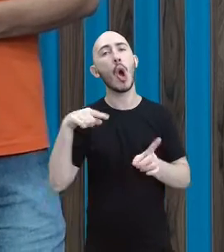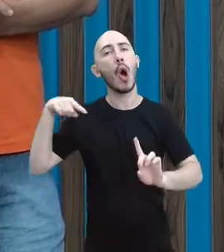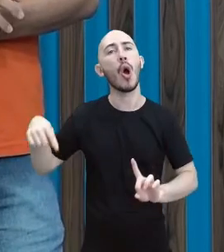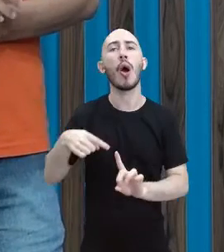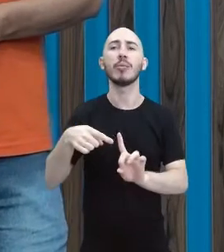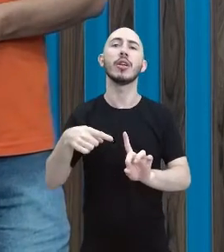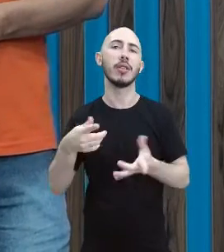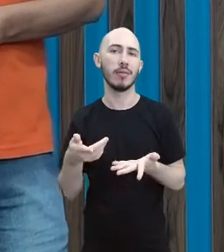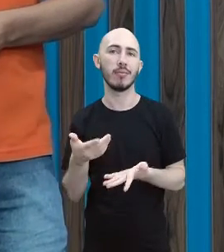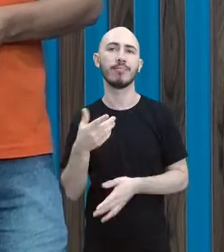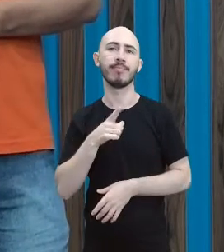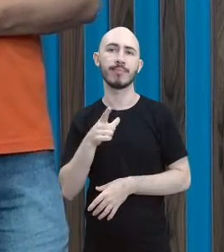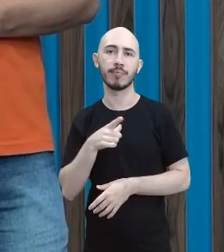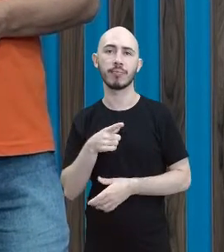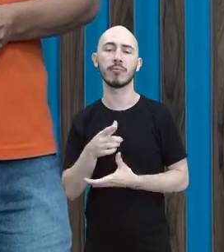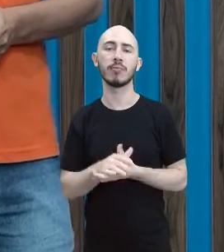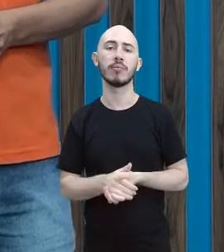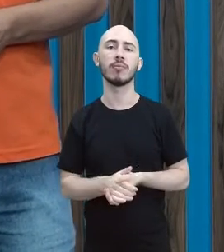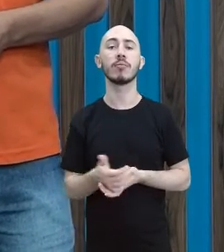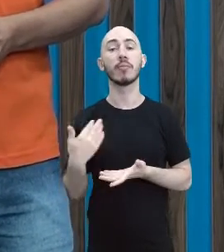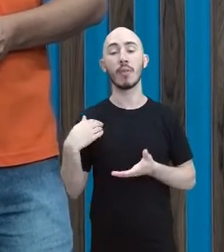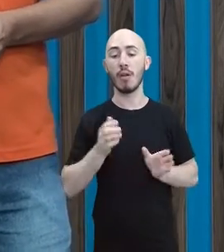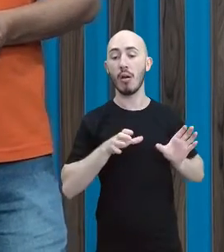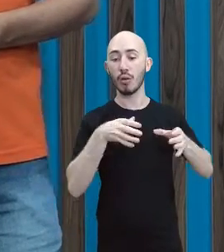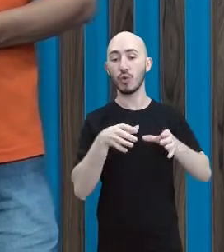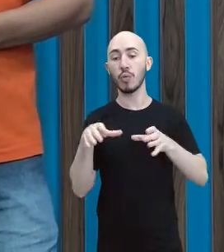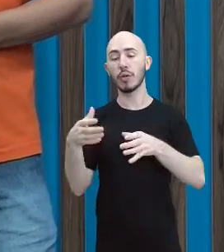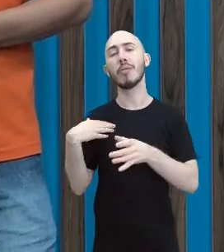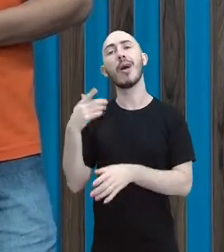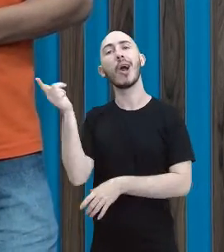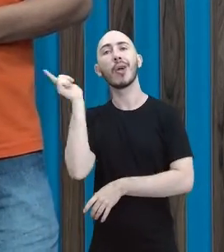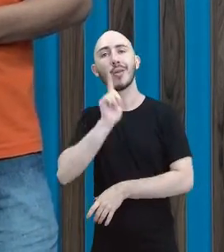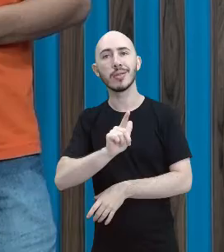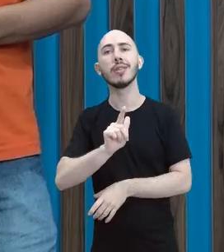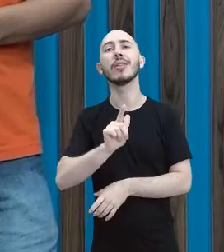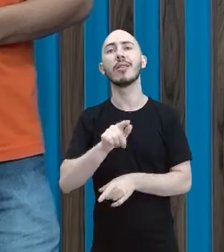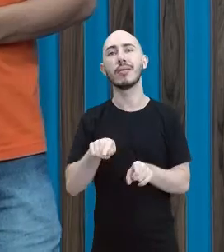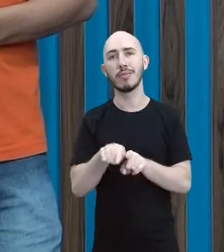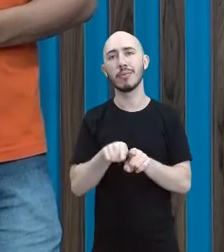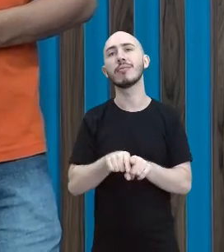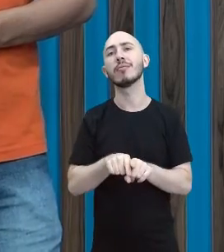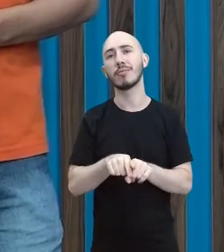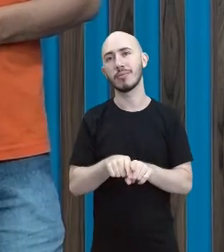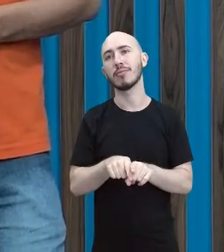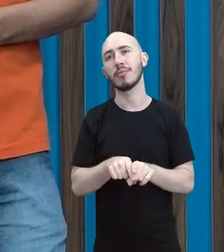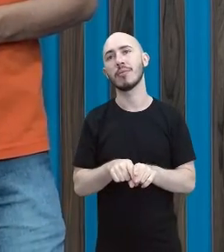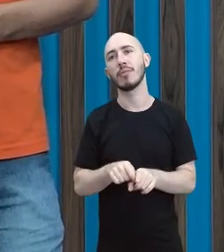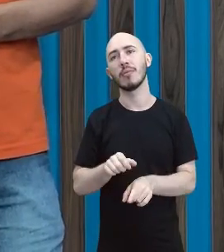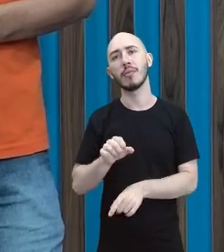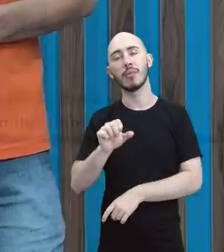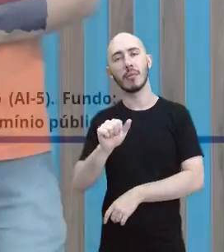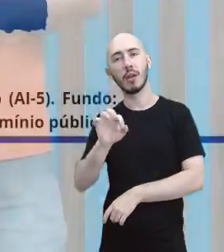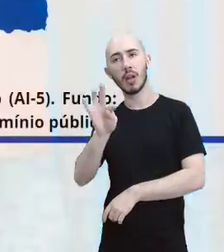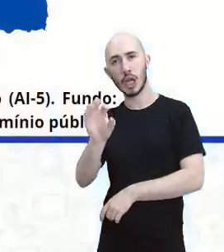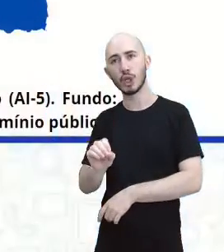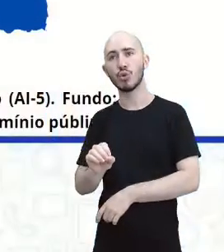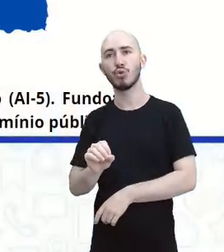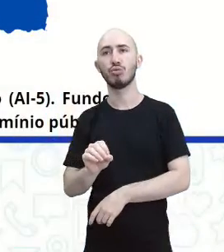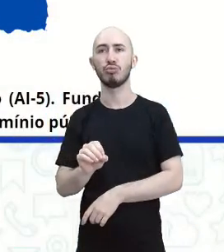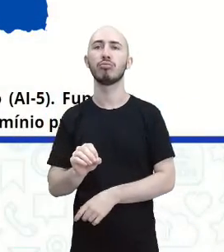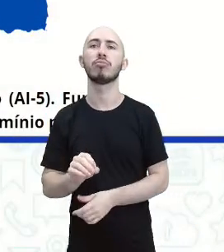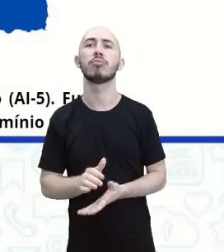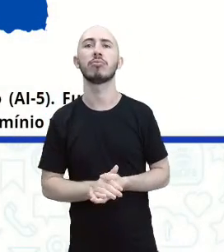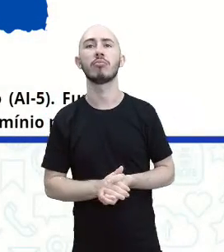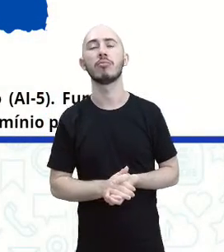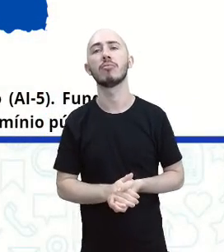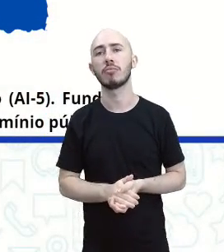Então, nesse sentido, esses grupos acabaram saindo vitoriosos com o ato institucional número 5. Olha, a gente tem primeira folha do